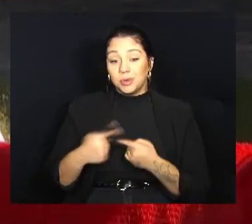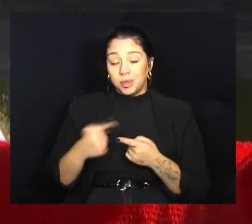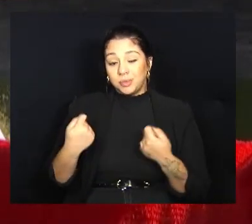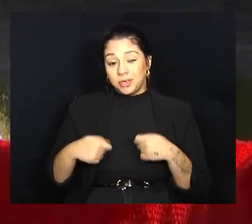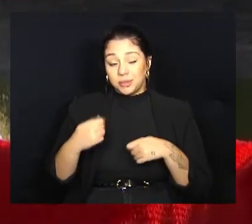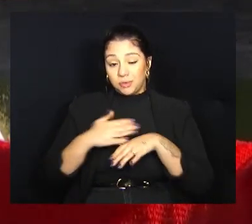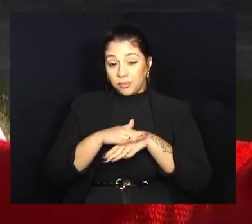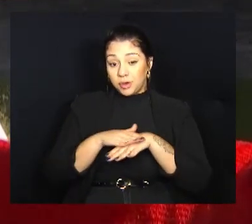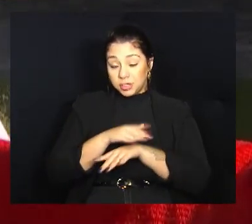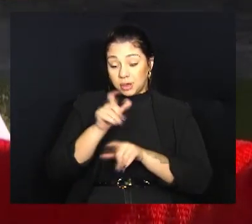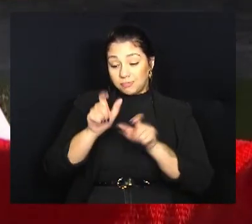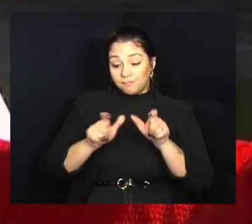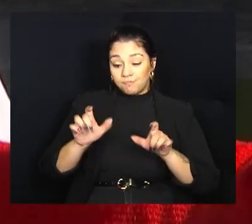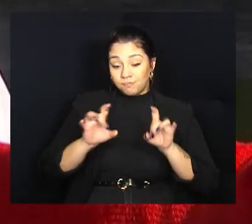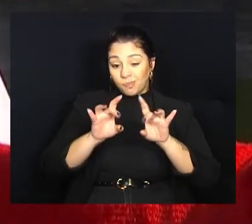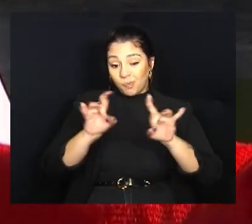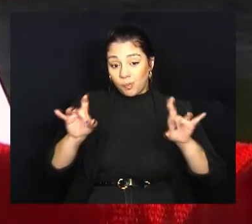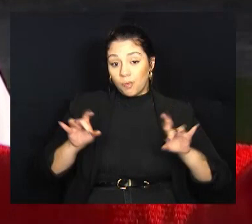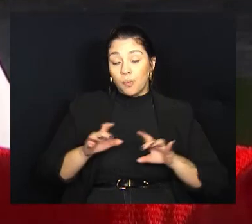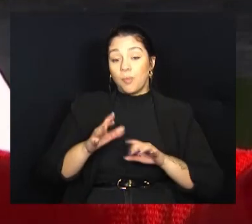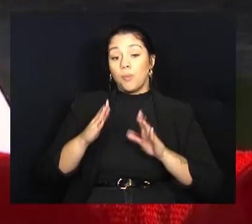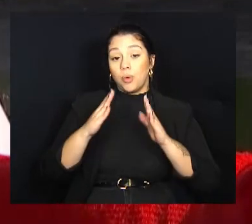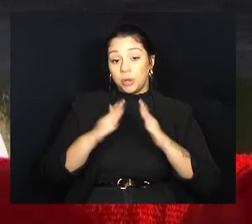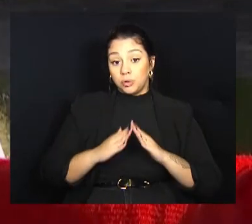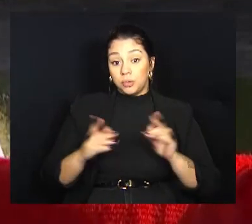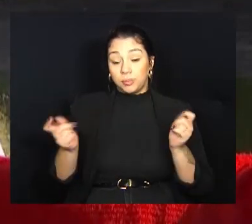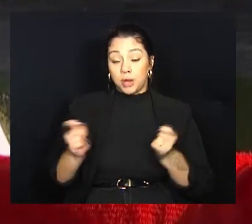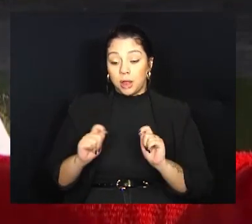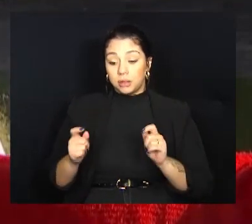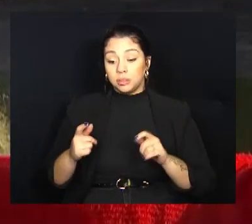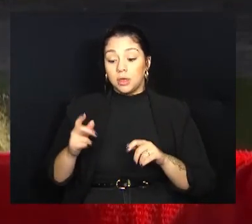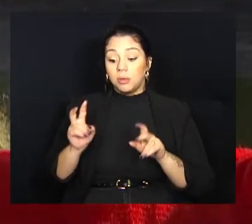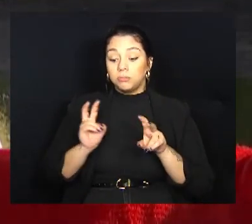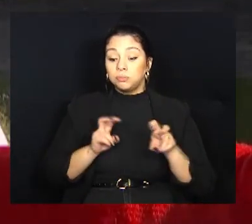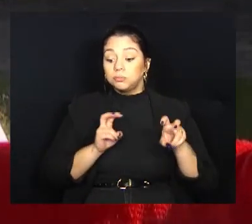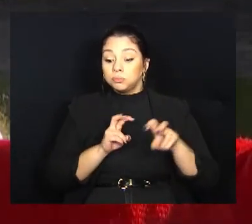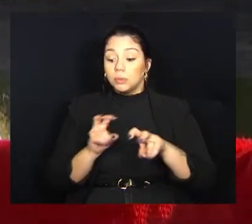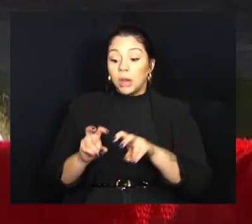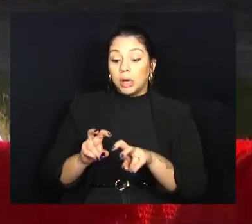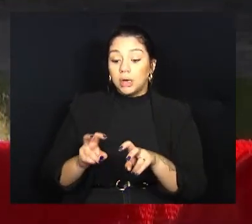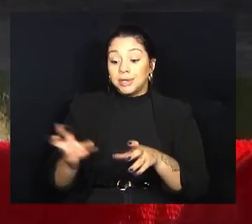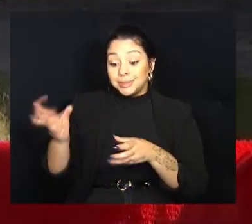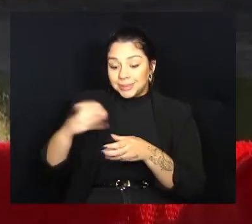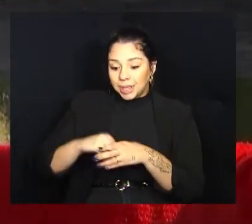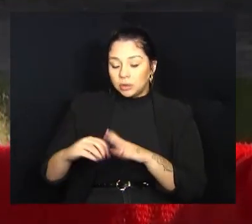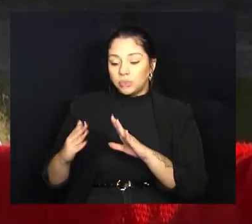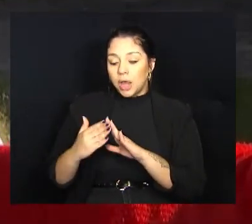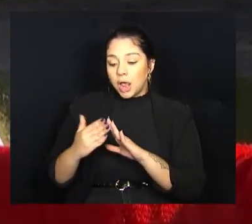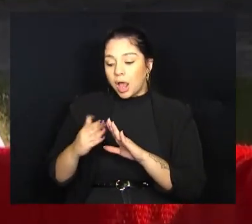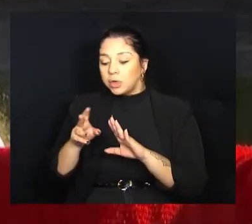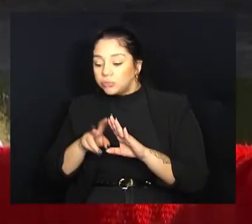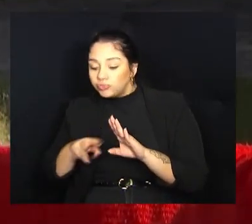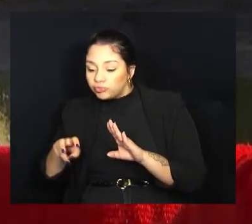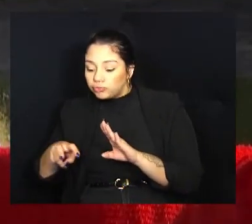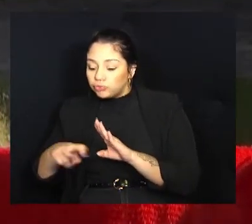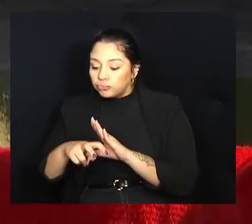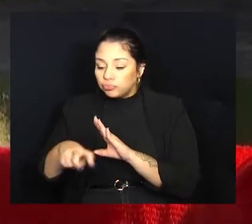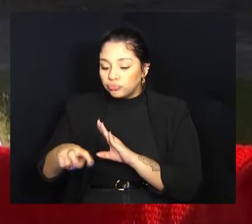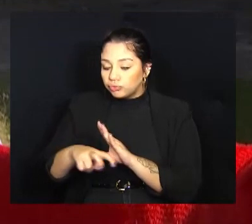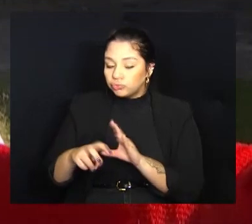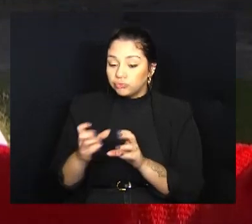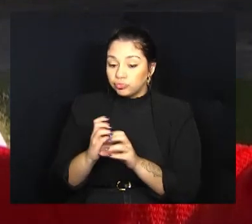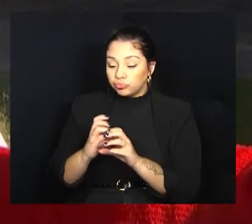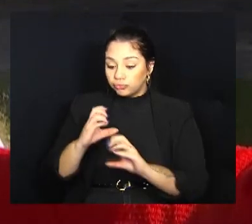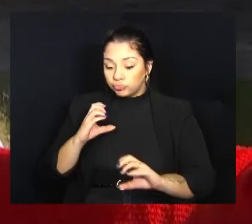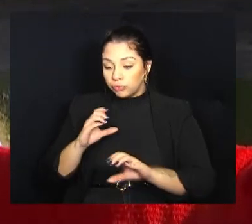morador para que a Sanasa pudesse entrar com os trabalhadores dentro da casa, no quintal, Então, de fato, foi assim,